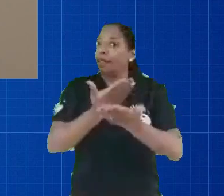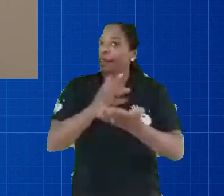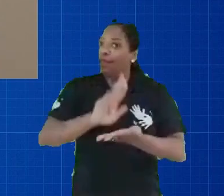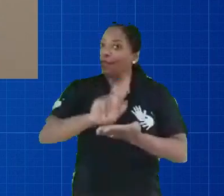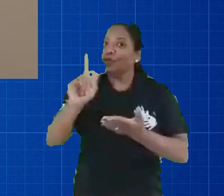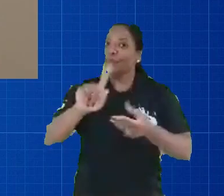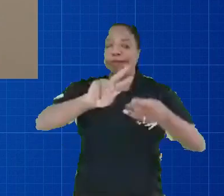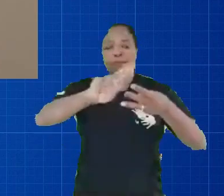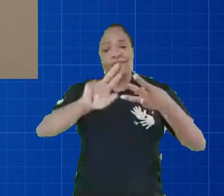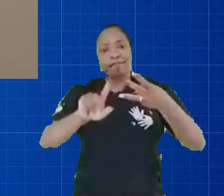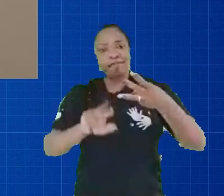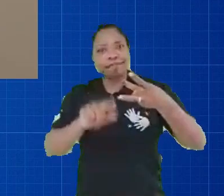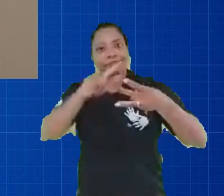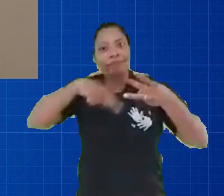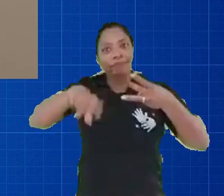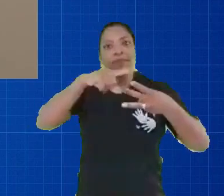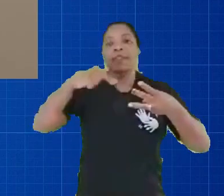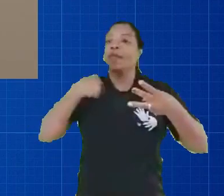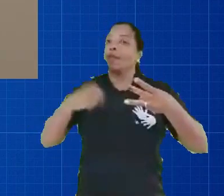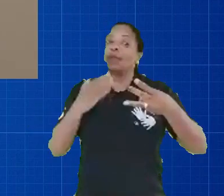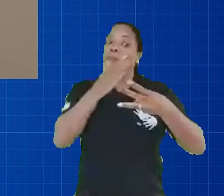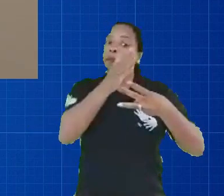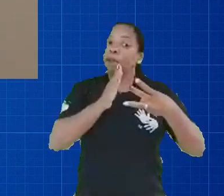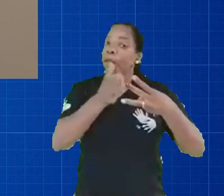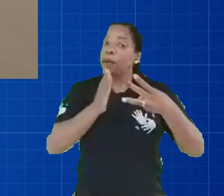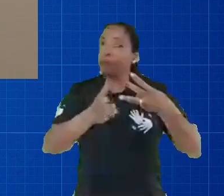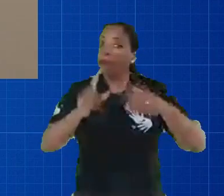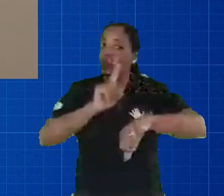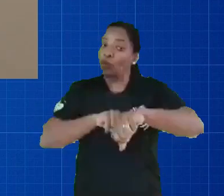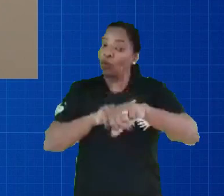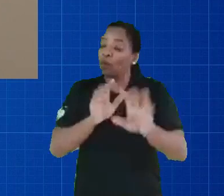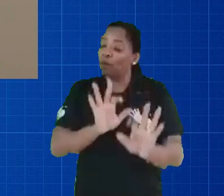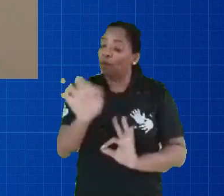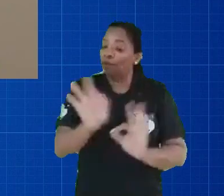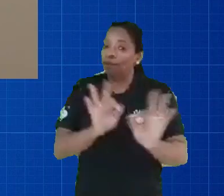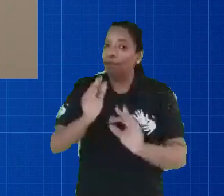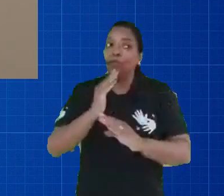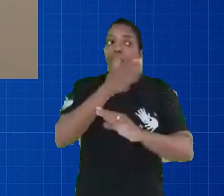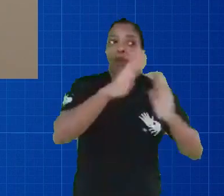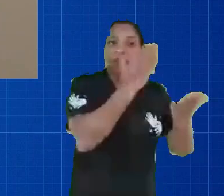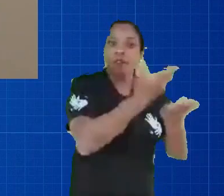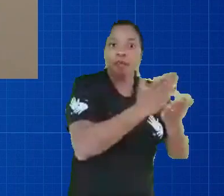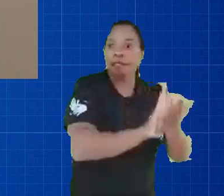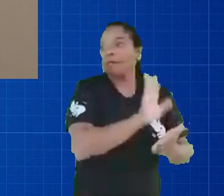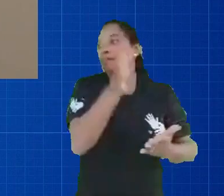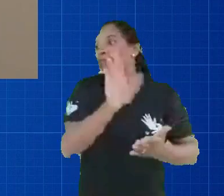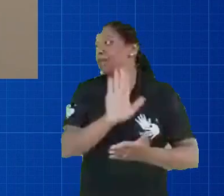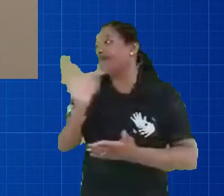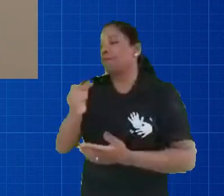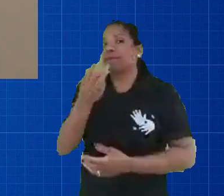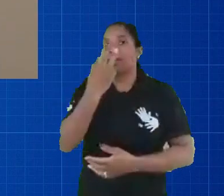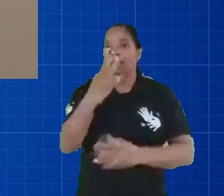um rodízio ali. Tem cada horário eu vou estar numa escola com determinado número de alunos. Uhum. Então, qual